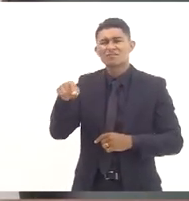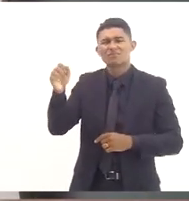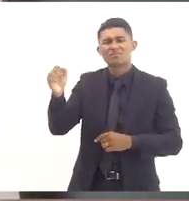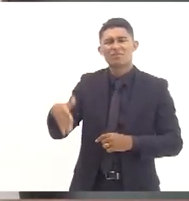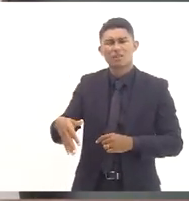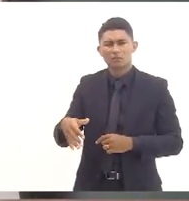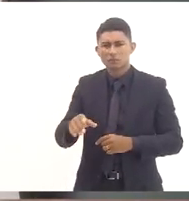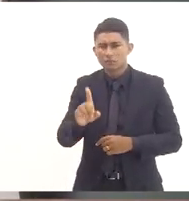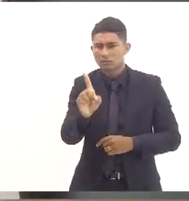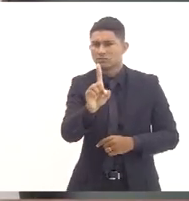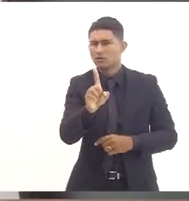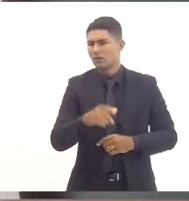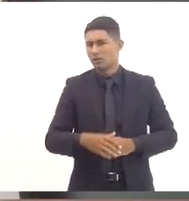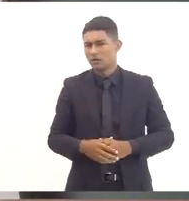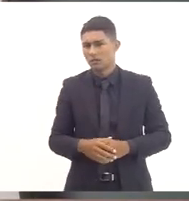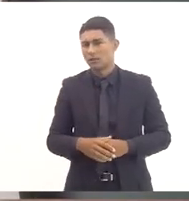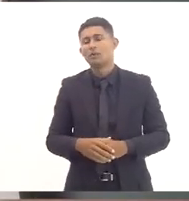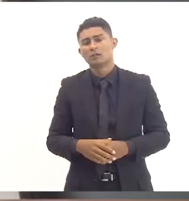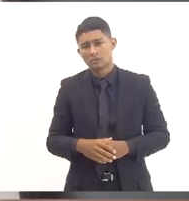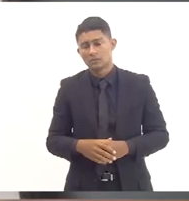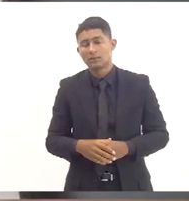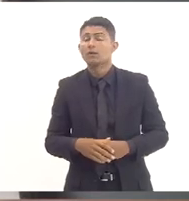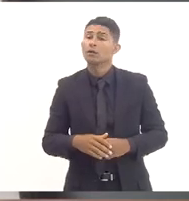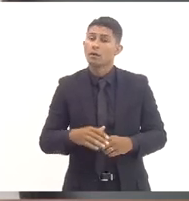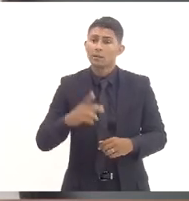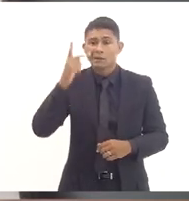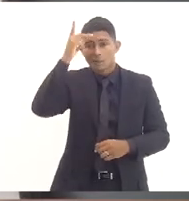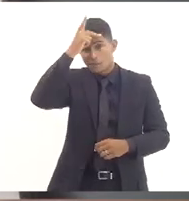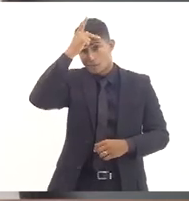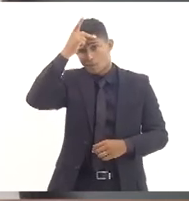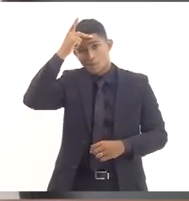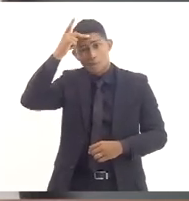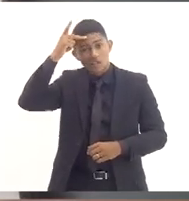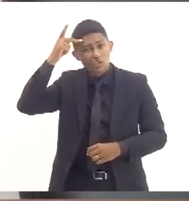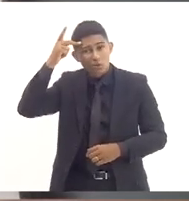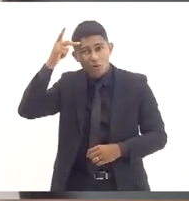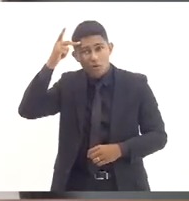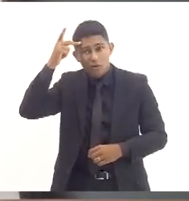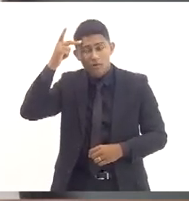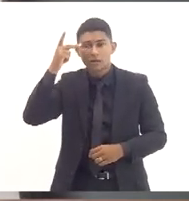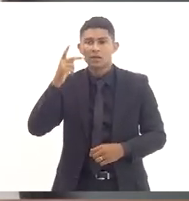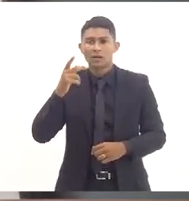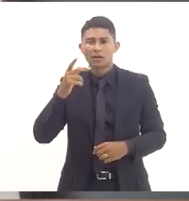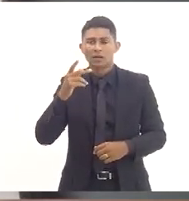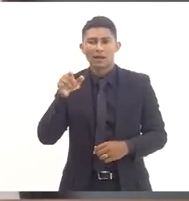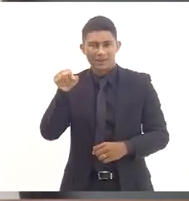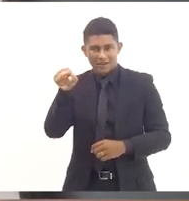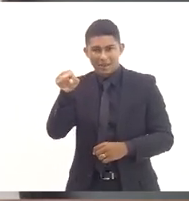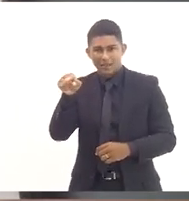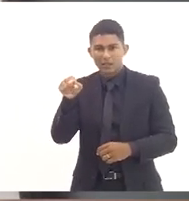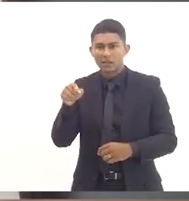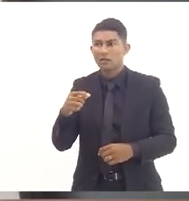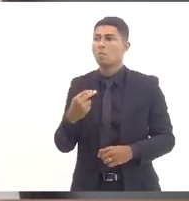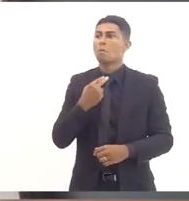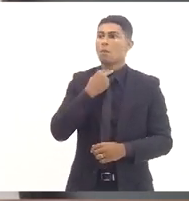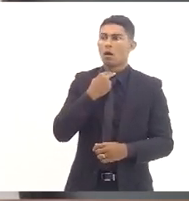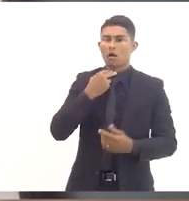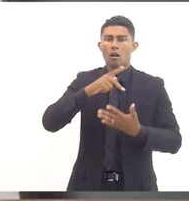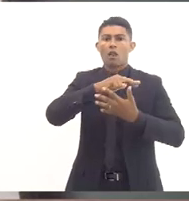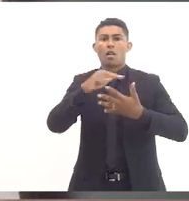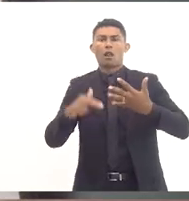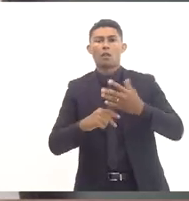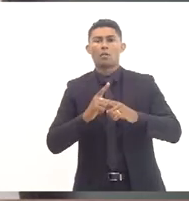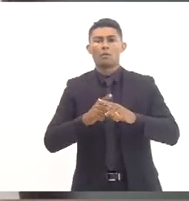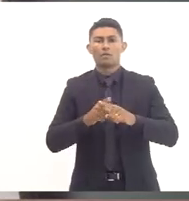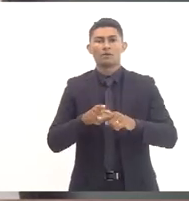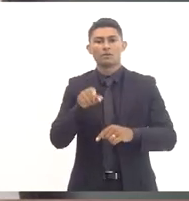hoje o incapaz o absolutamente incapaz é somente aquele que tem menos de 16 anos é só um menor de 16